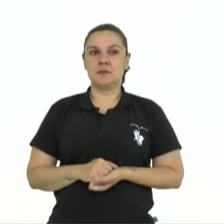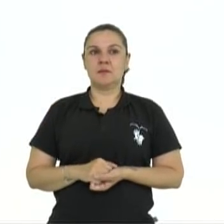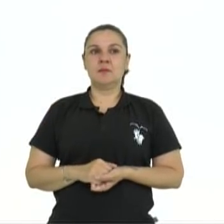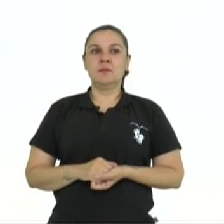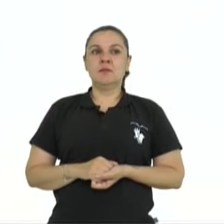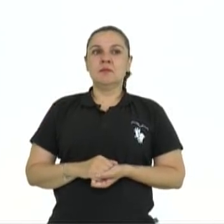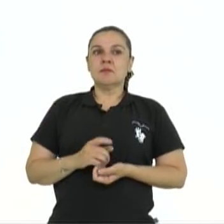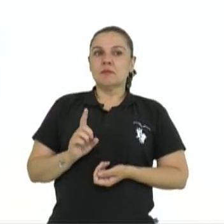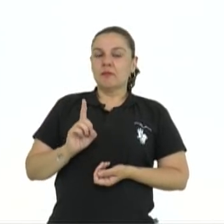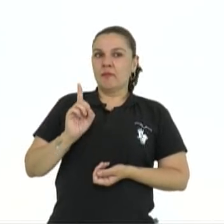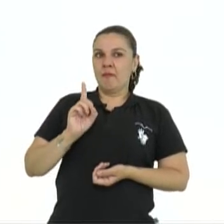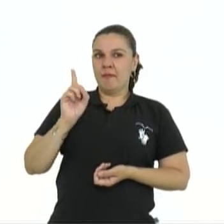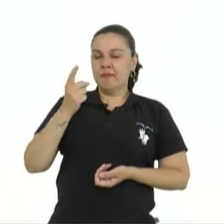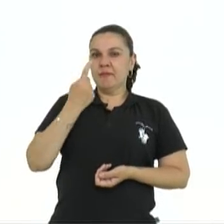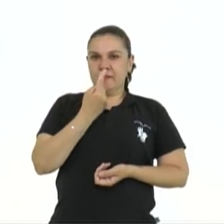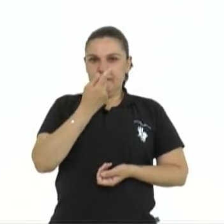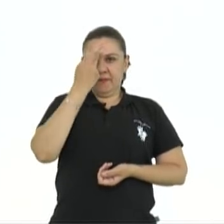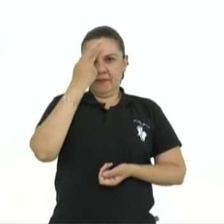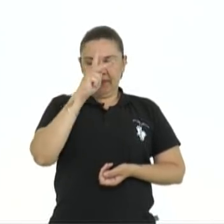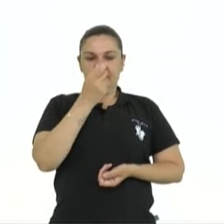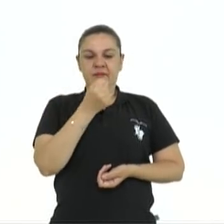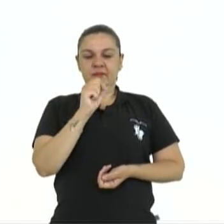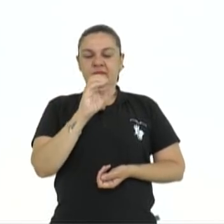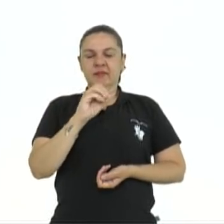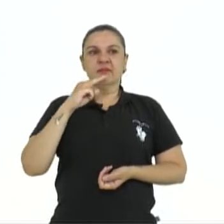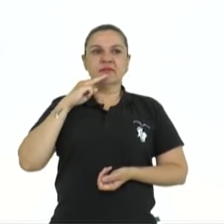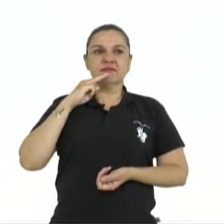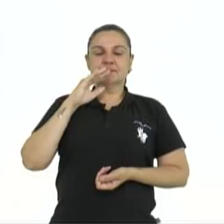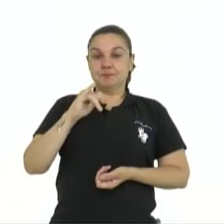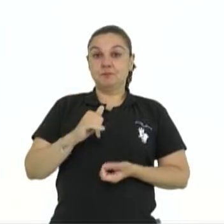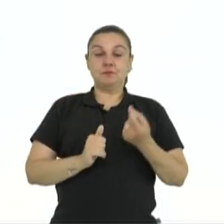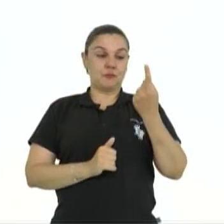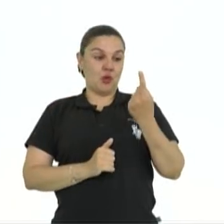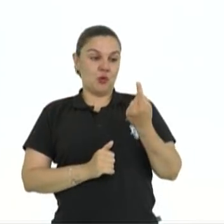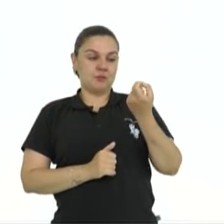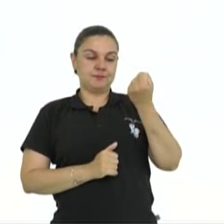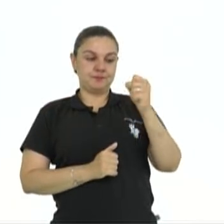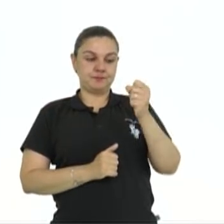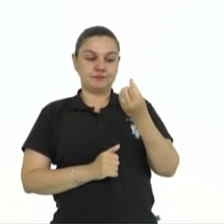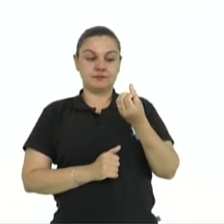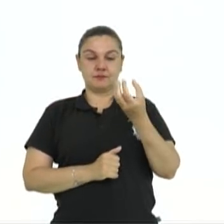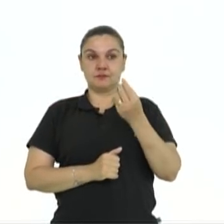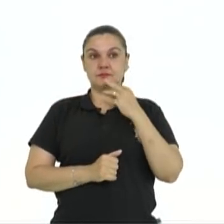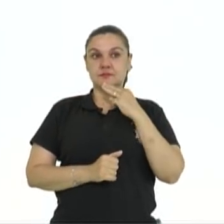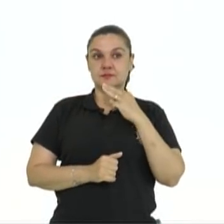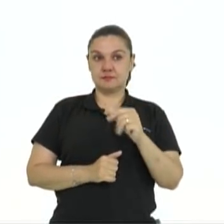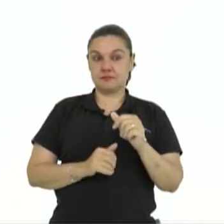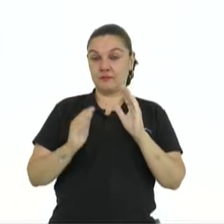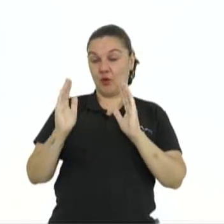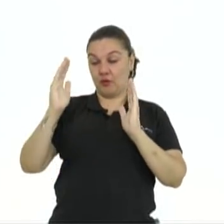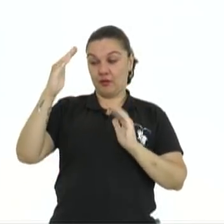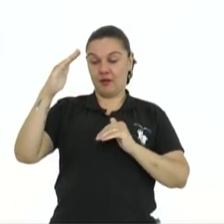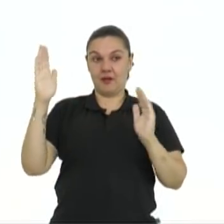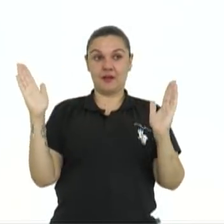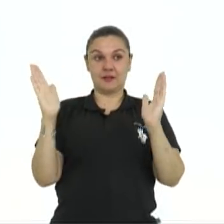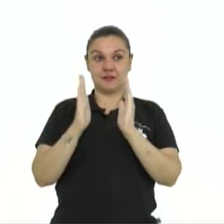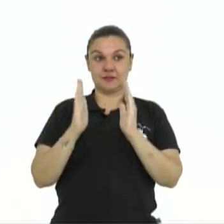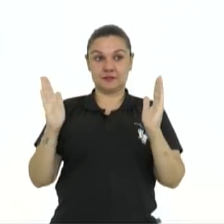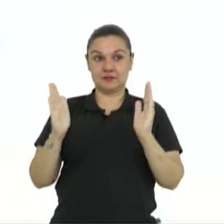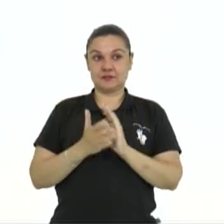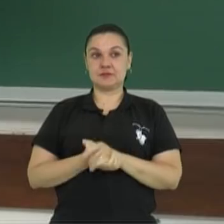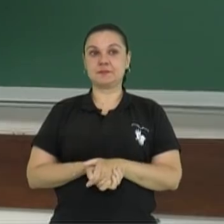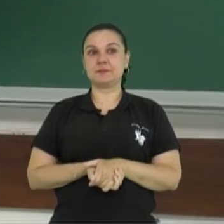cartográfica. Então, uma escala 1 para 80 milhões e uma escala 1 para 160 milhões. Então, a gente pode ver até o